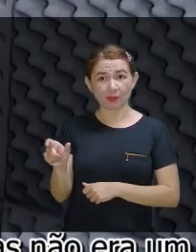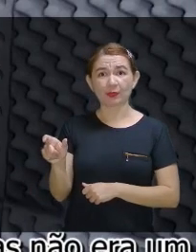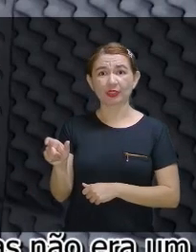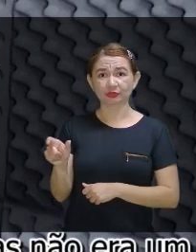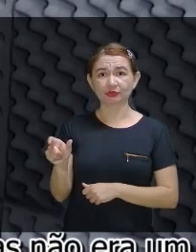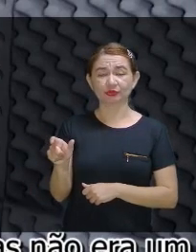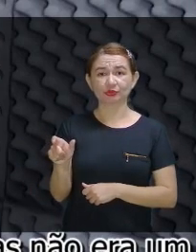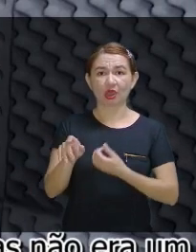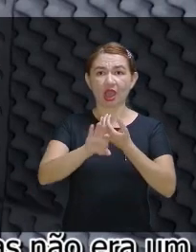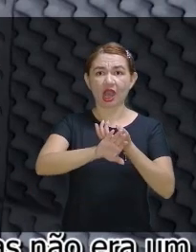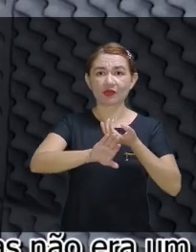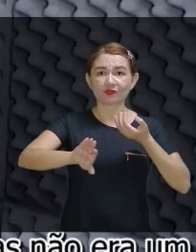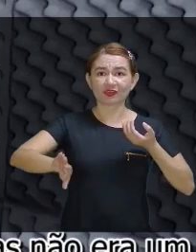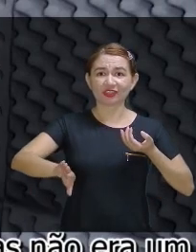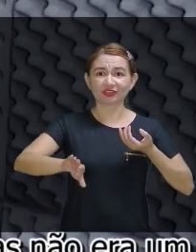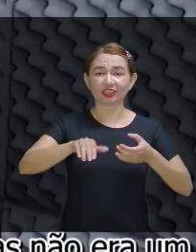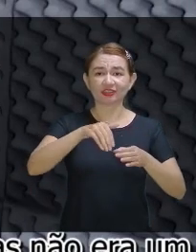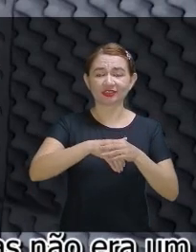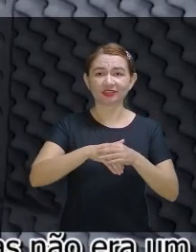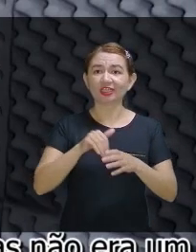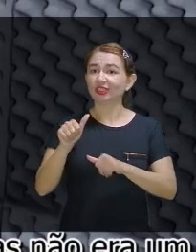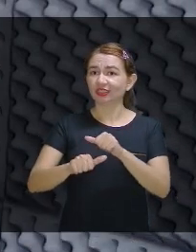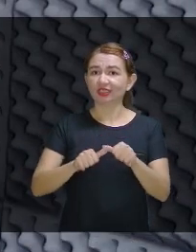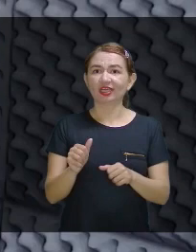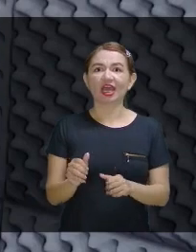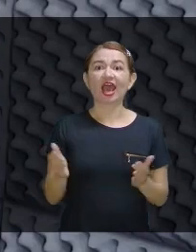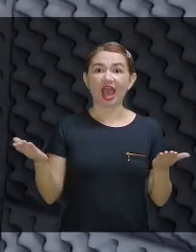alijada do processo eleitoral em cidadão, porque ele era uma